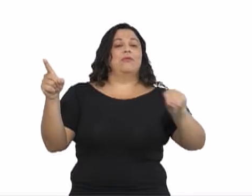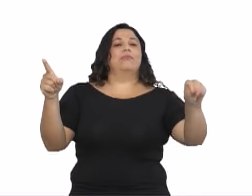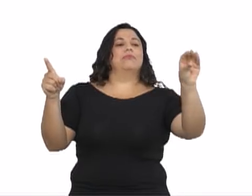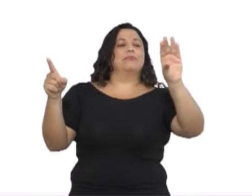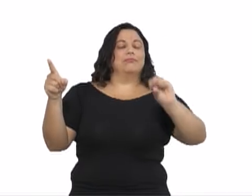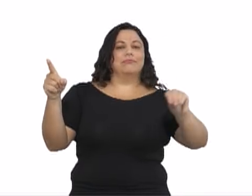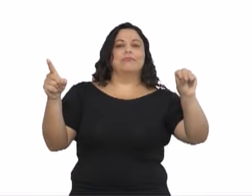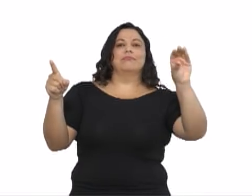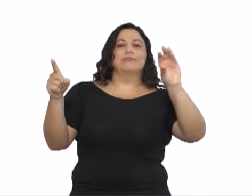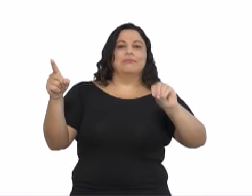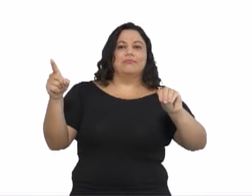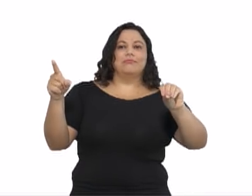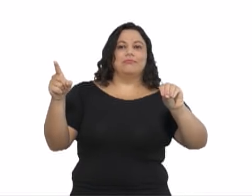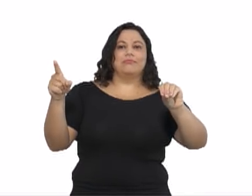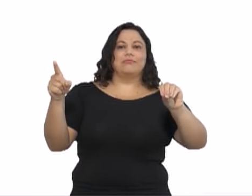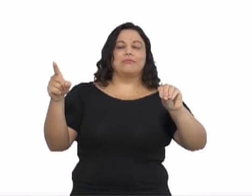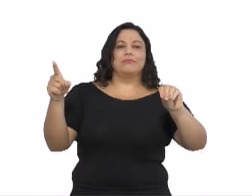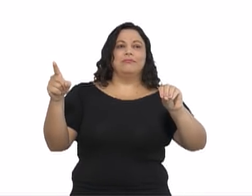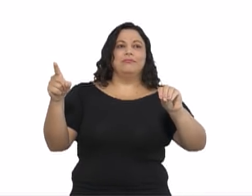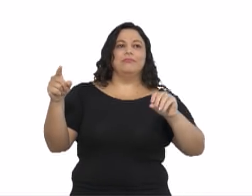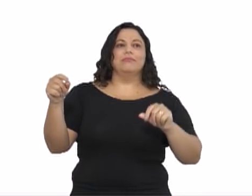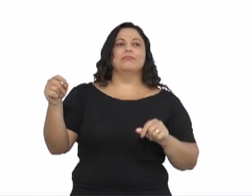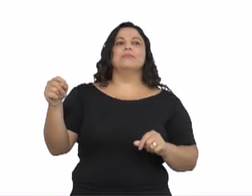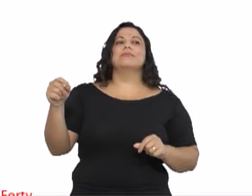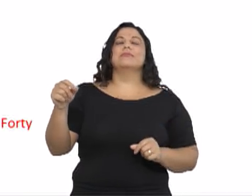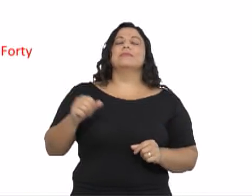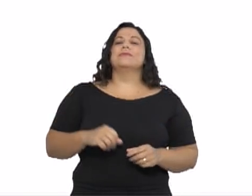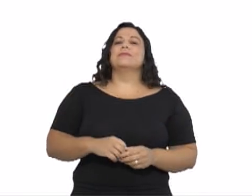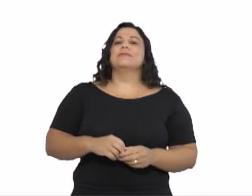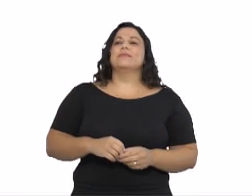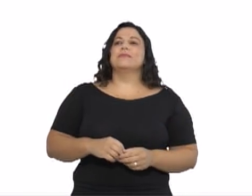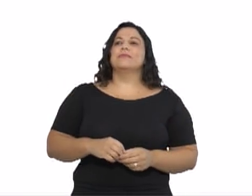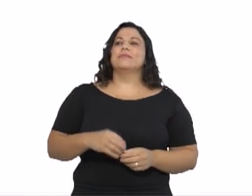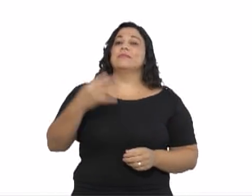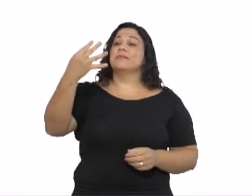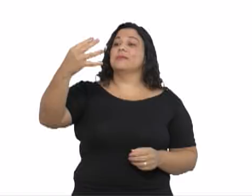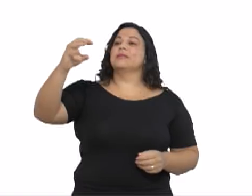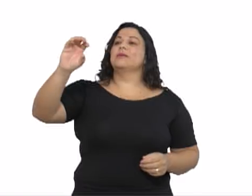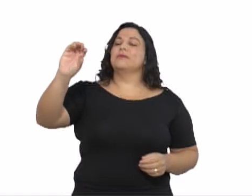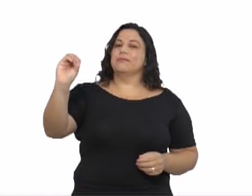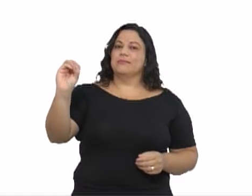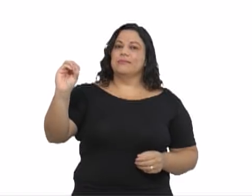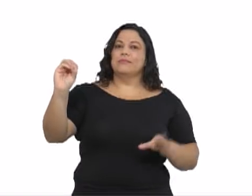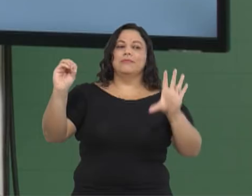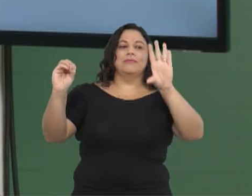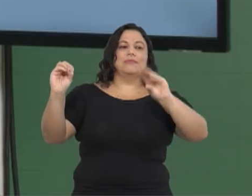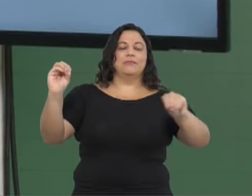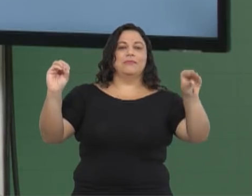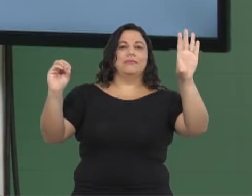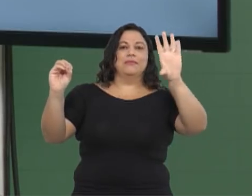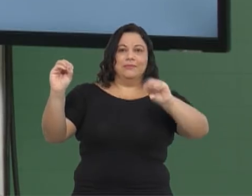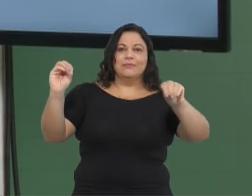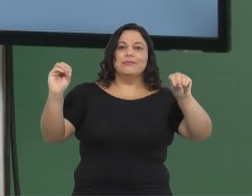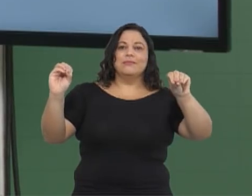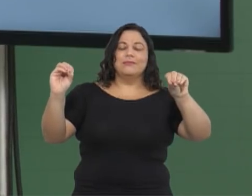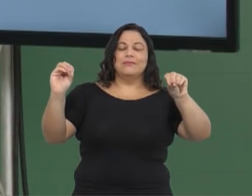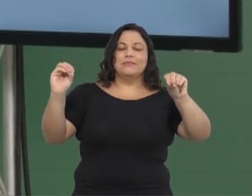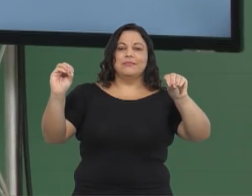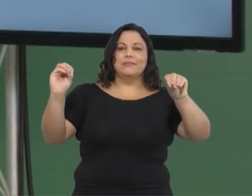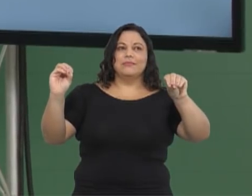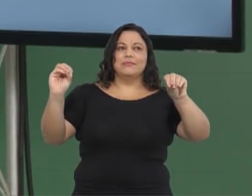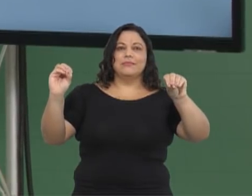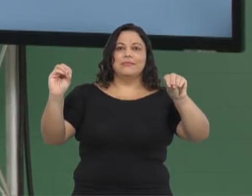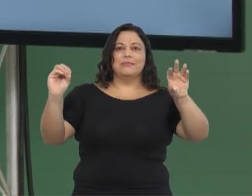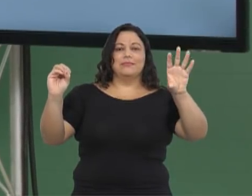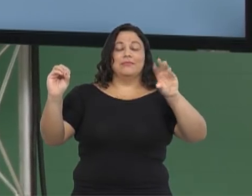33. Vou só utilizando o númerozinho junto. 40, 40,